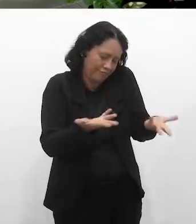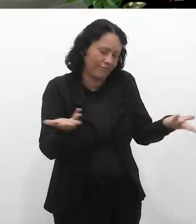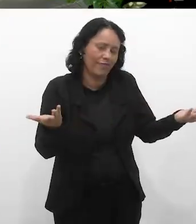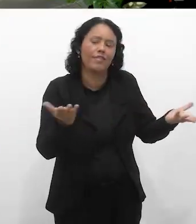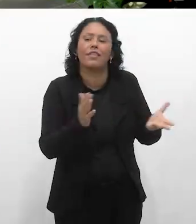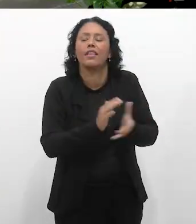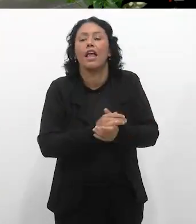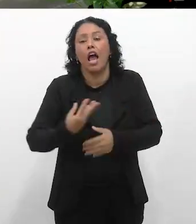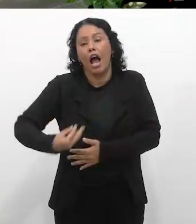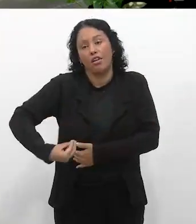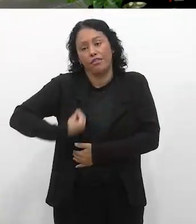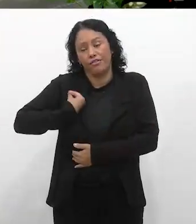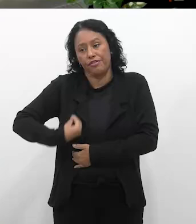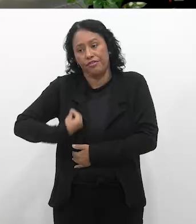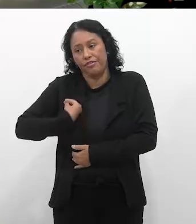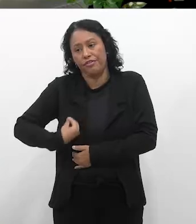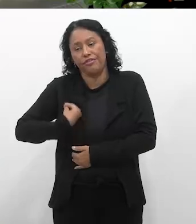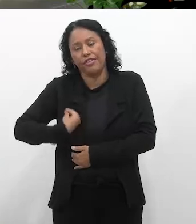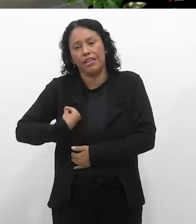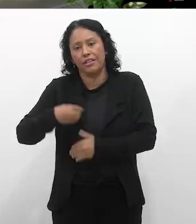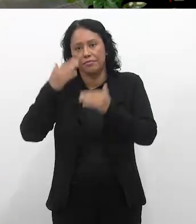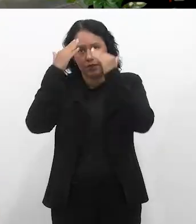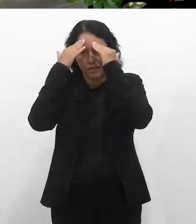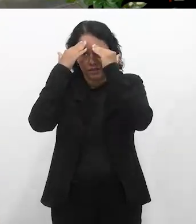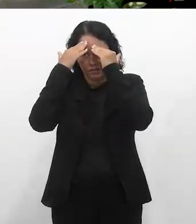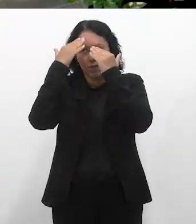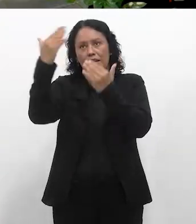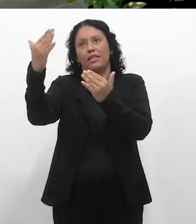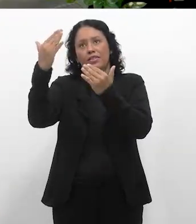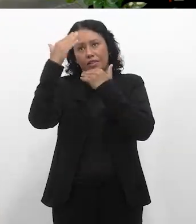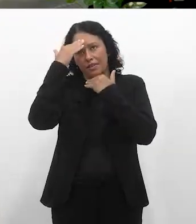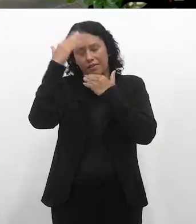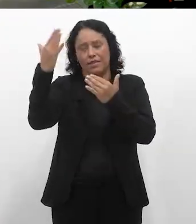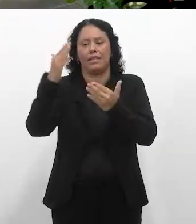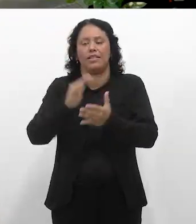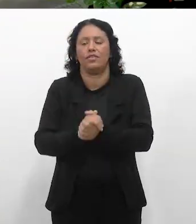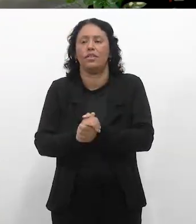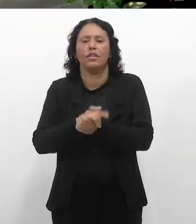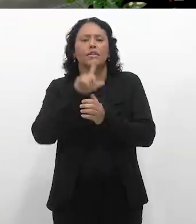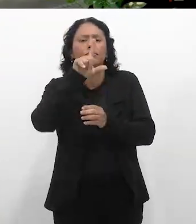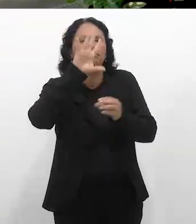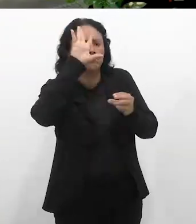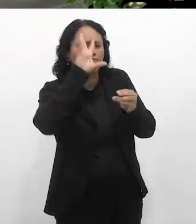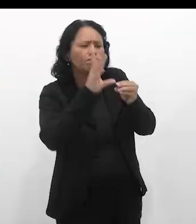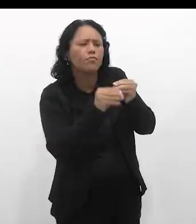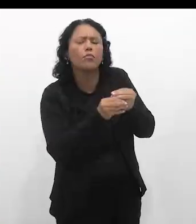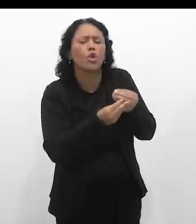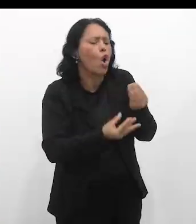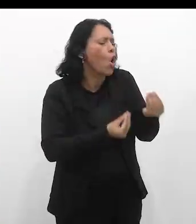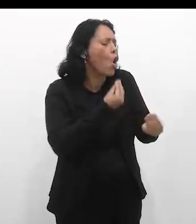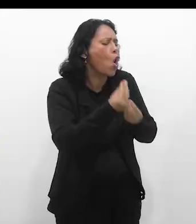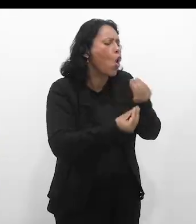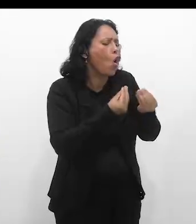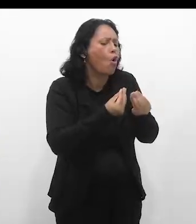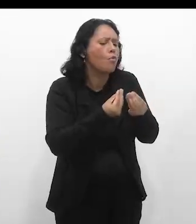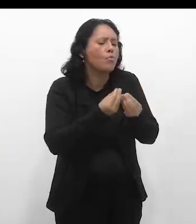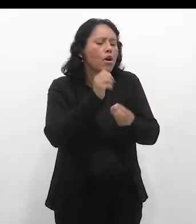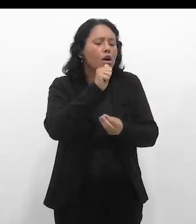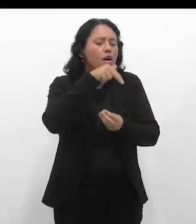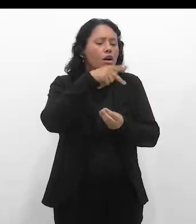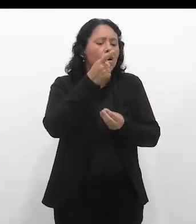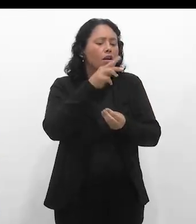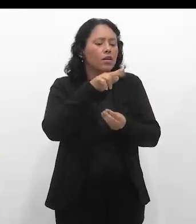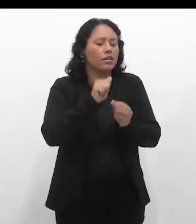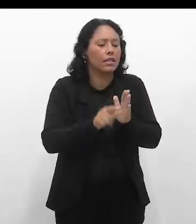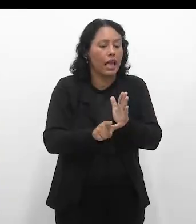ele. E assim, foi a vida e foi a minha gratidão. Se você fosse falar resumidamente, como que